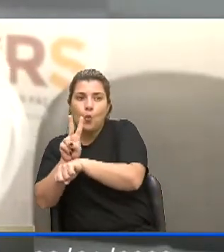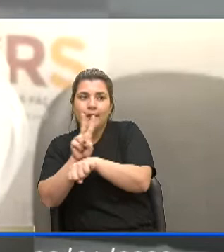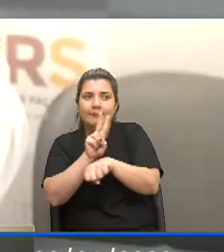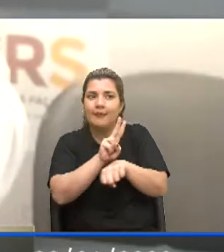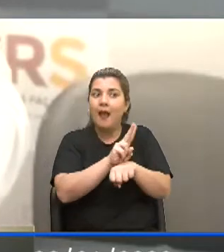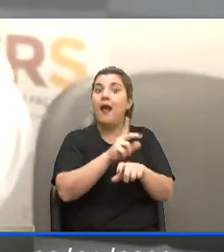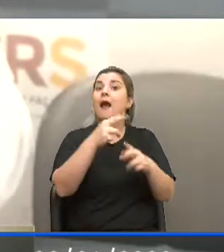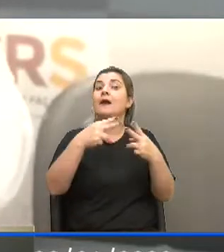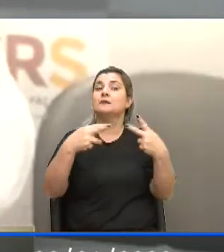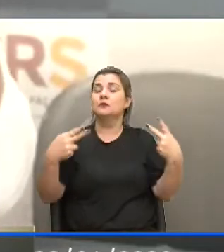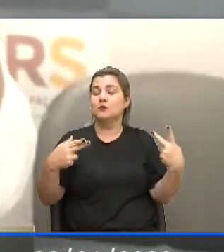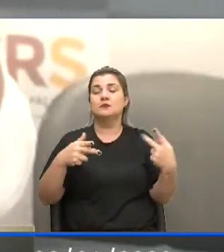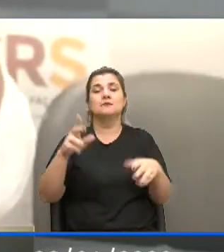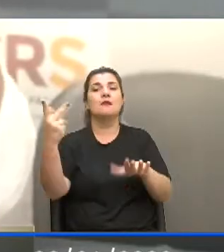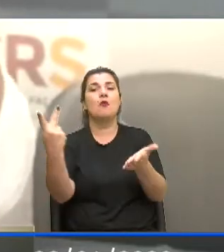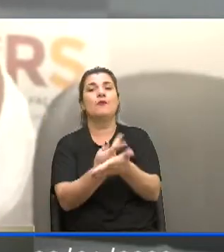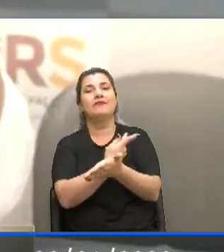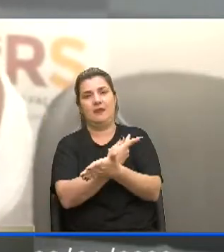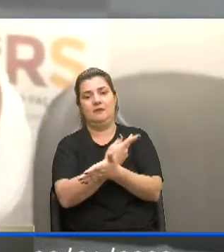ministro Tuna,